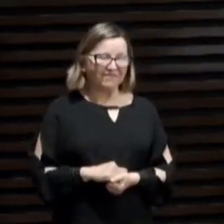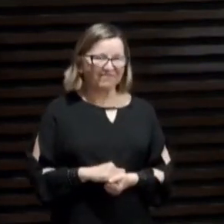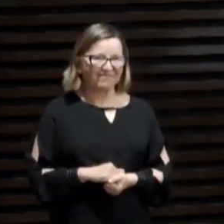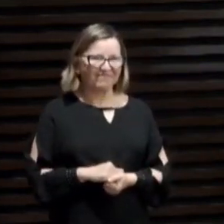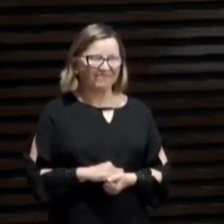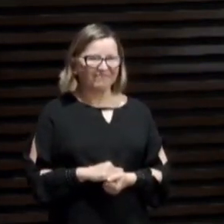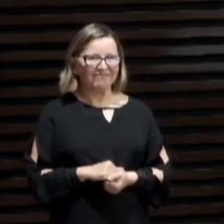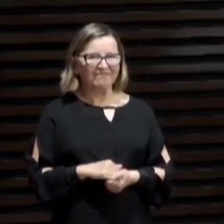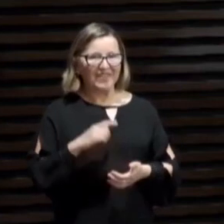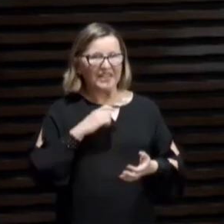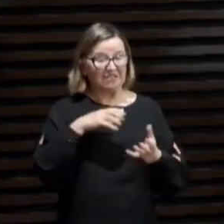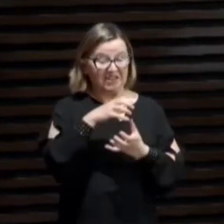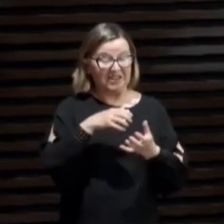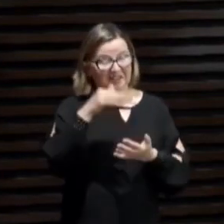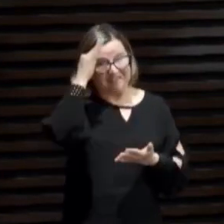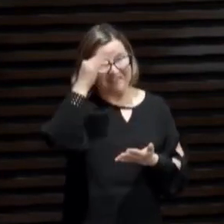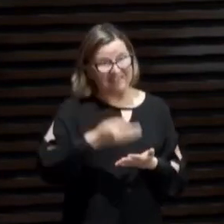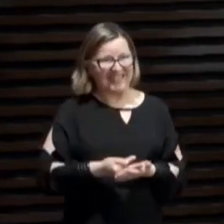Teve uma crise de fé.